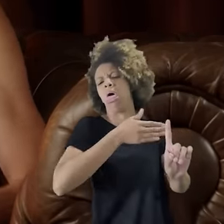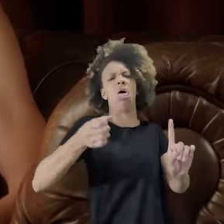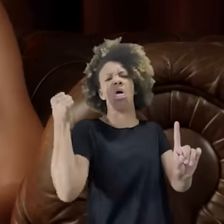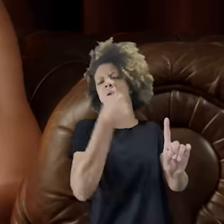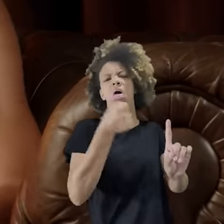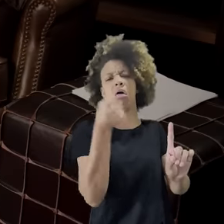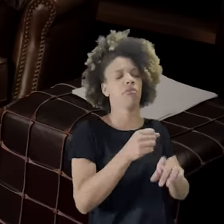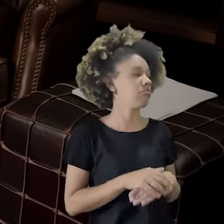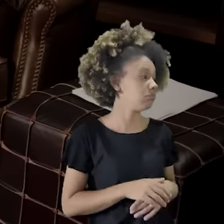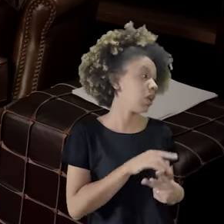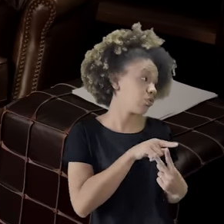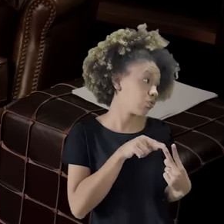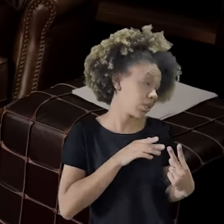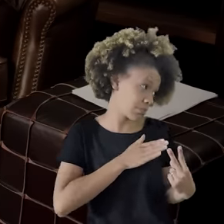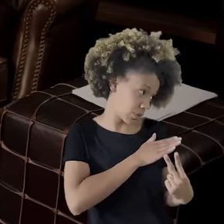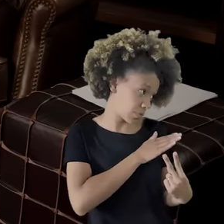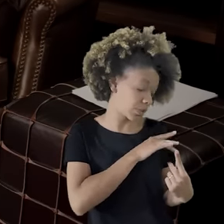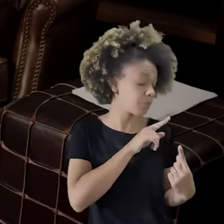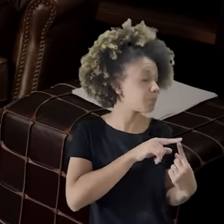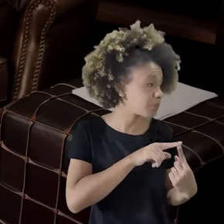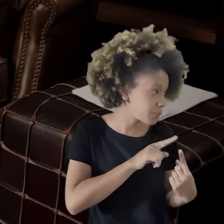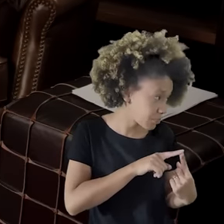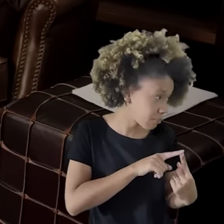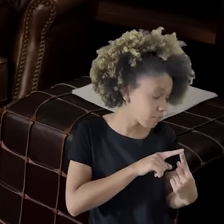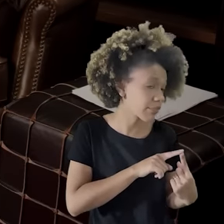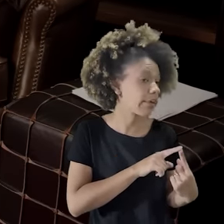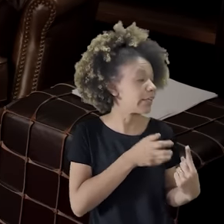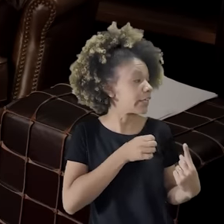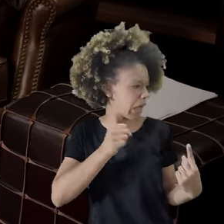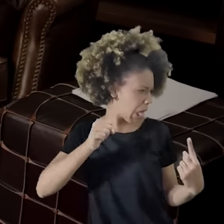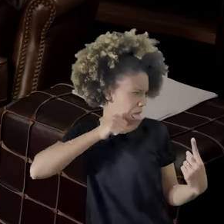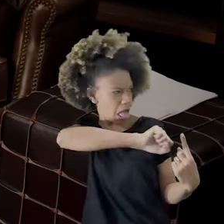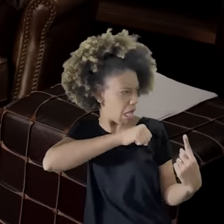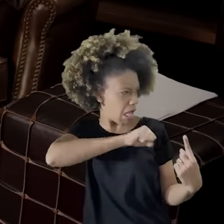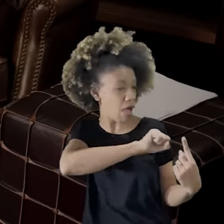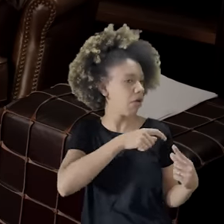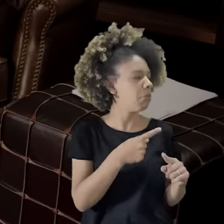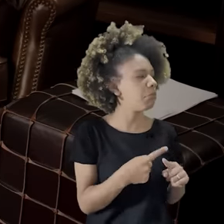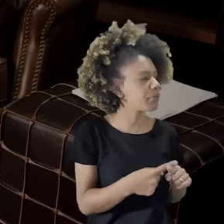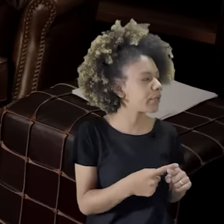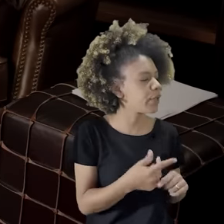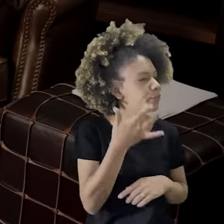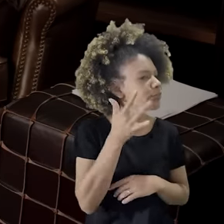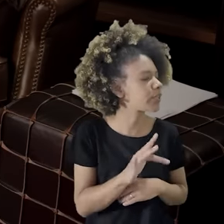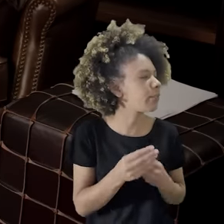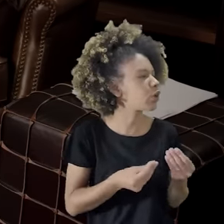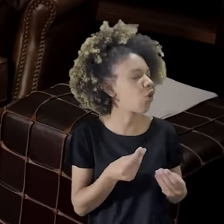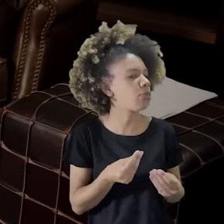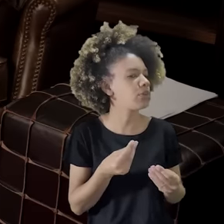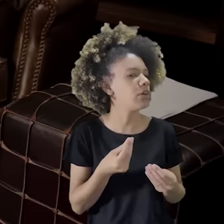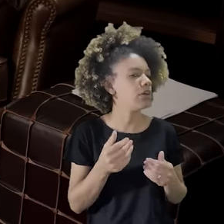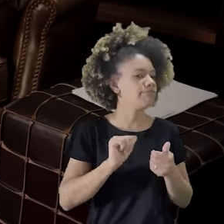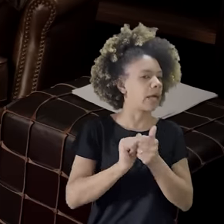vou te encher de porrada são dois tipos de preconceituosos tem um preconceituoso que quer te atacar porque ele não sabe lidar